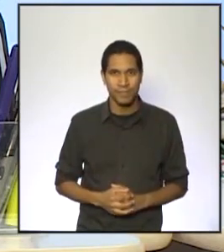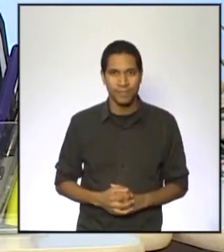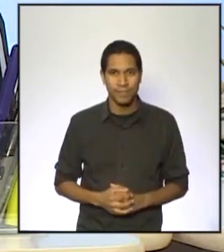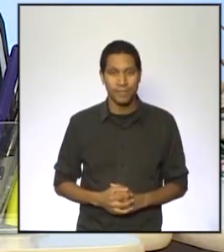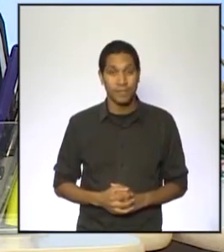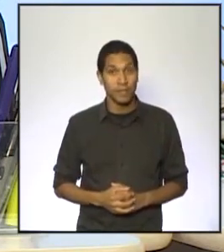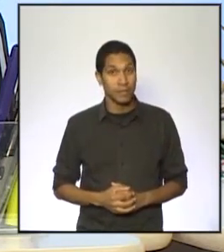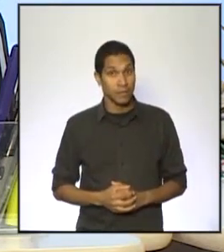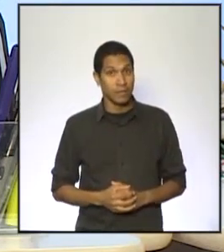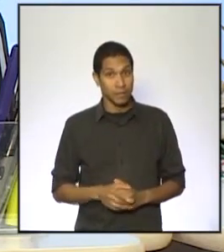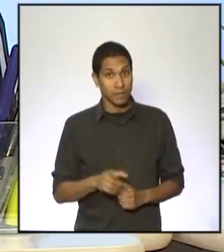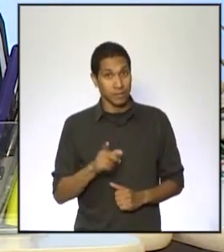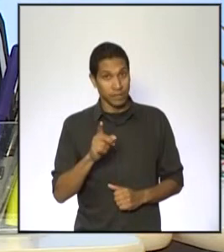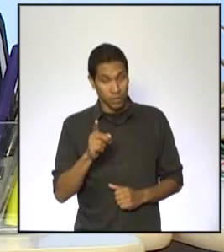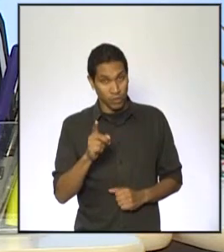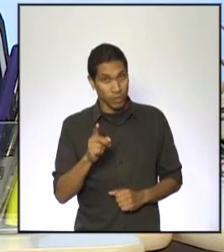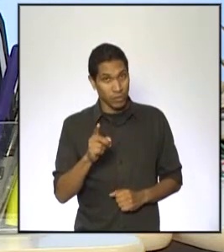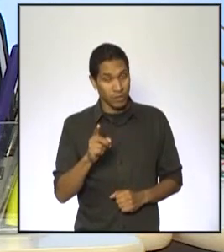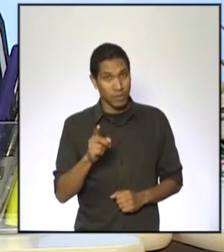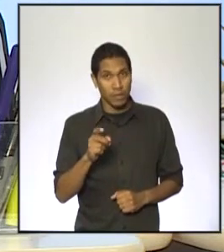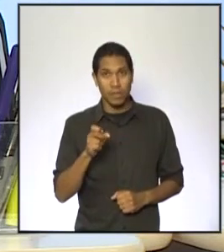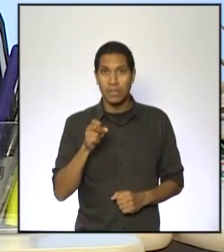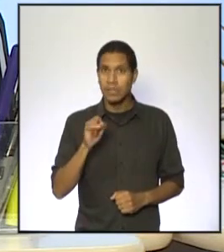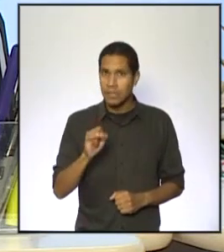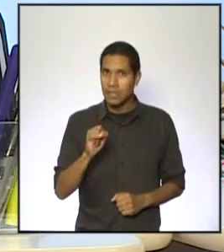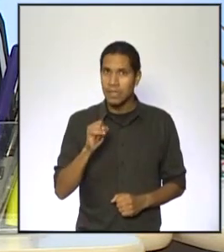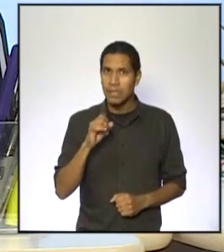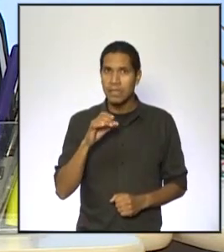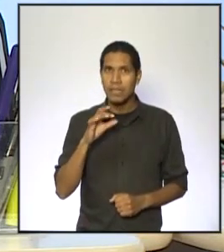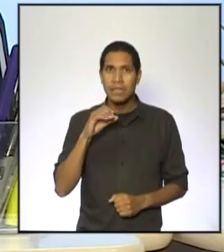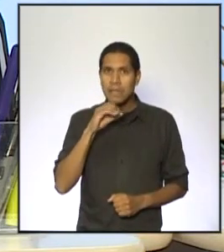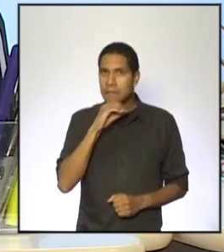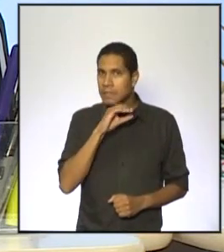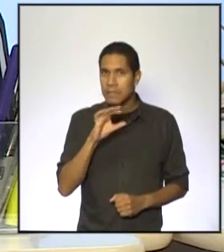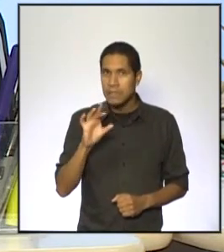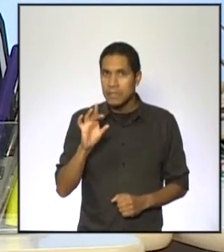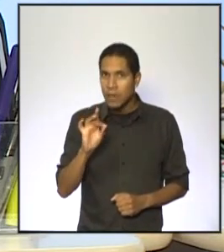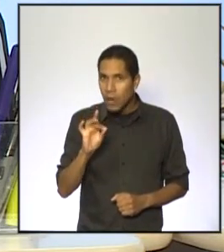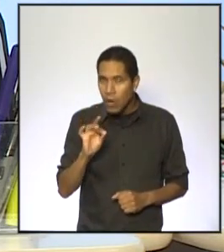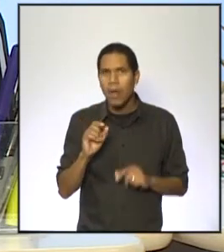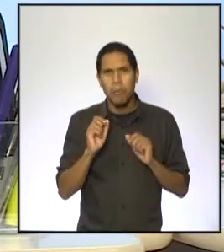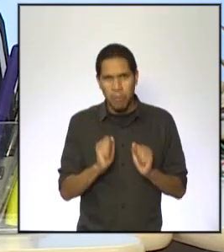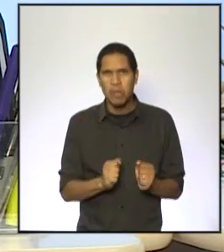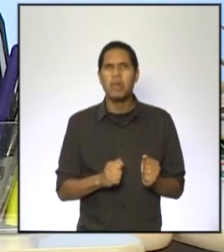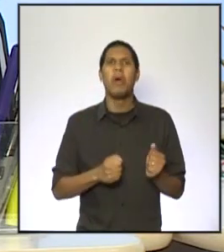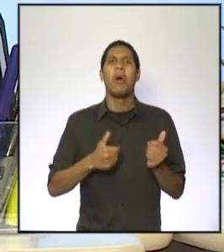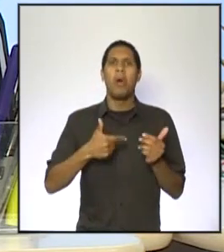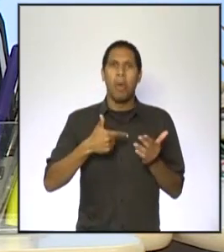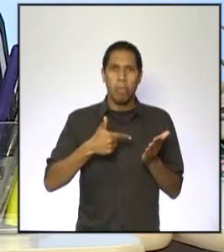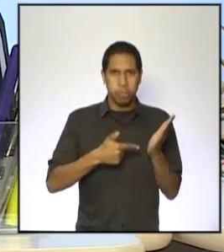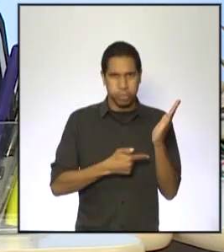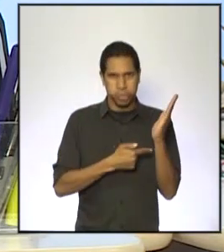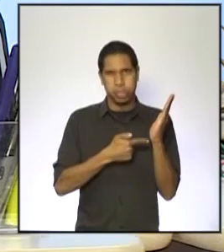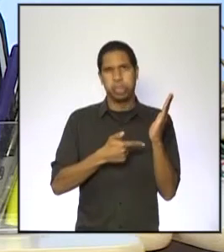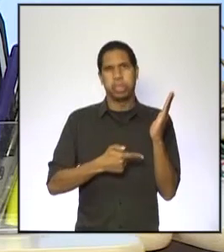se você estiver utilizando cola quente, não tenha receio de colocar bastante para fixar